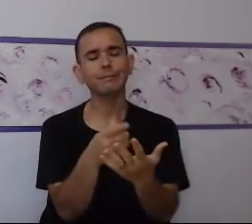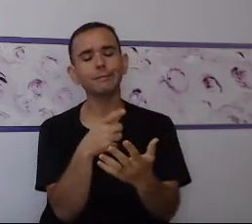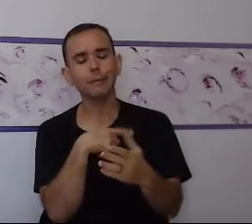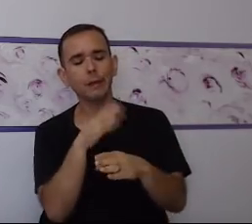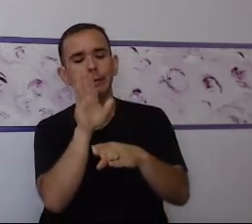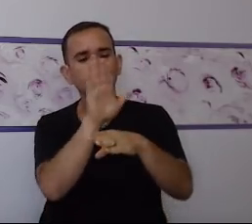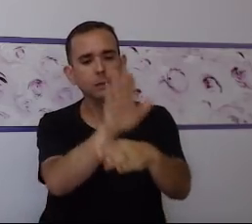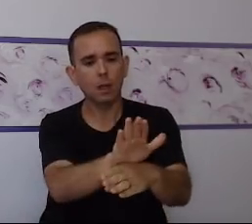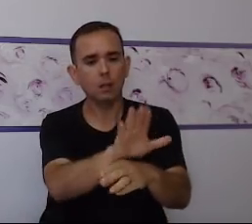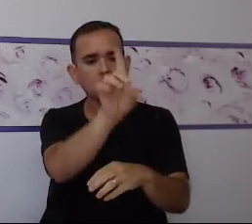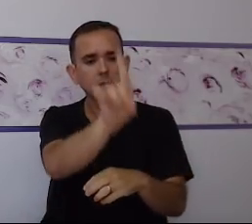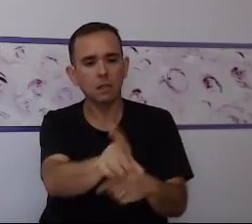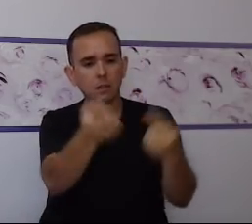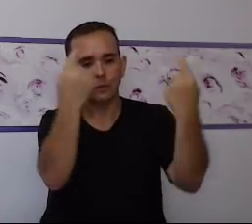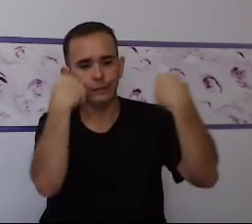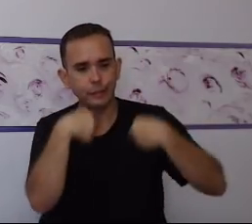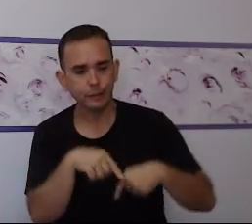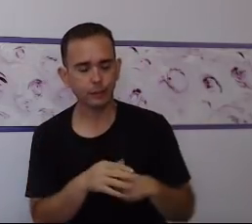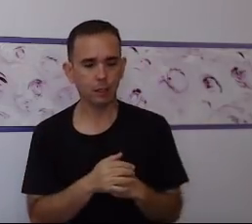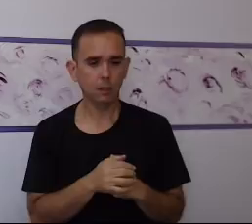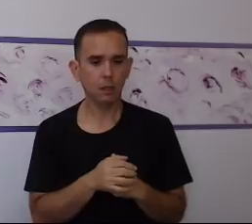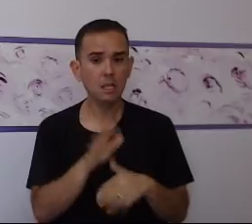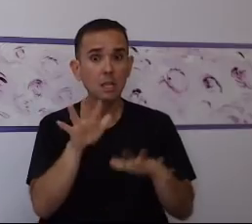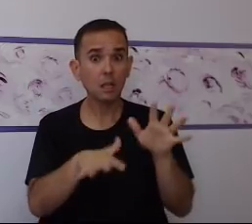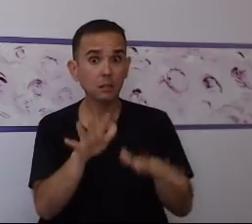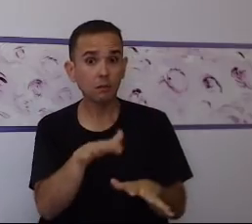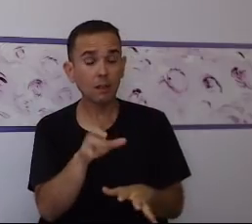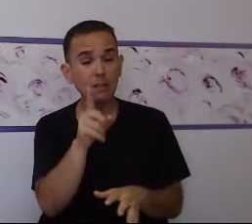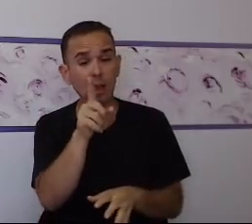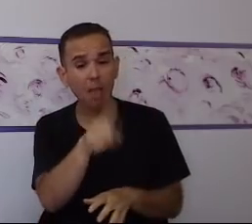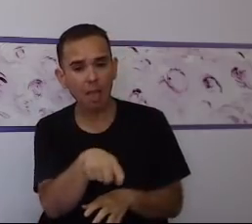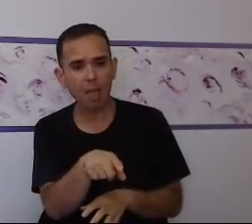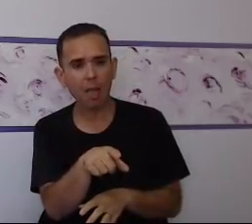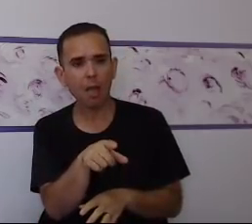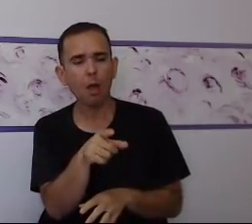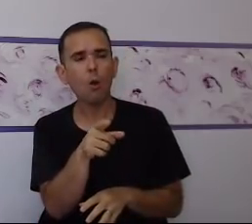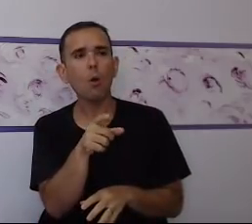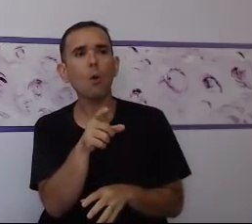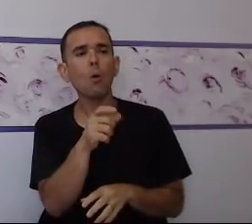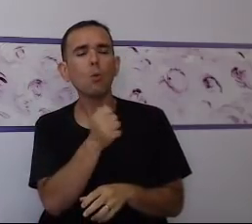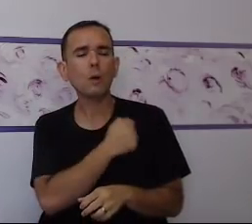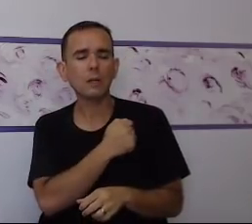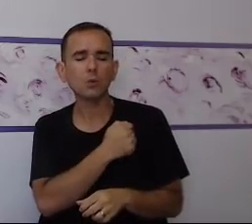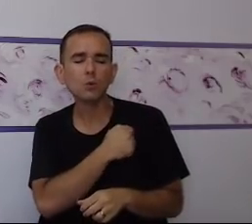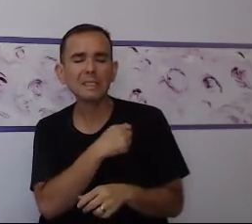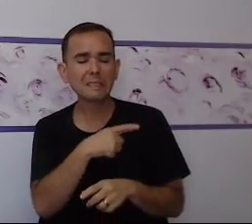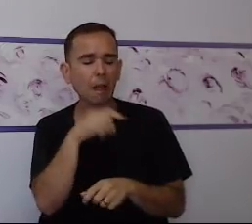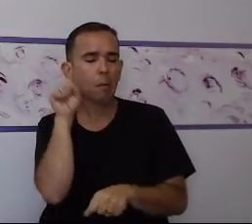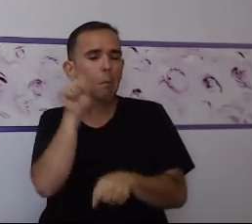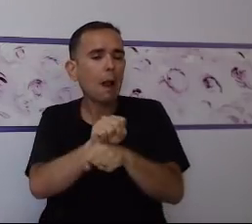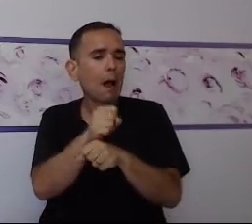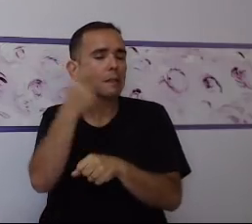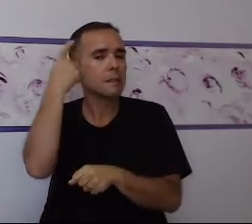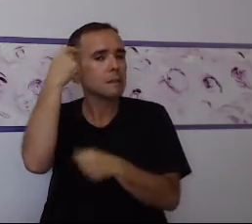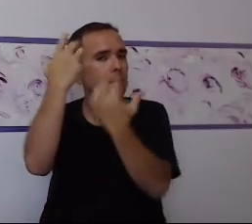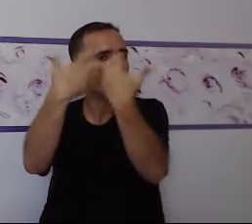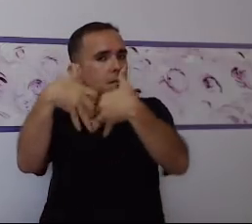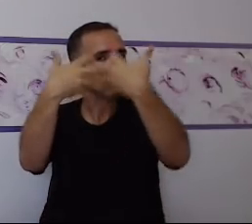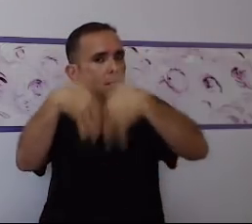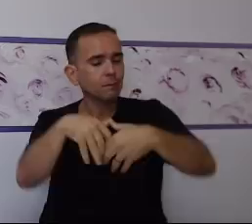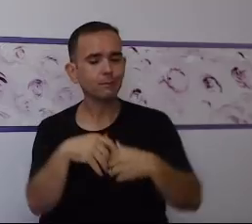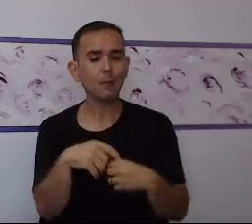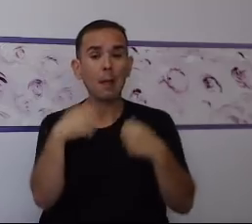aluno com deficiência física, e na maioria das vezes é o aluno com paralisia cerebral, ele precisa